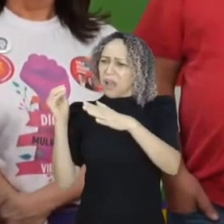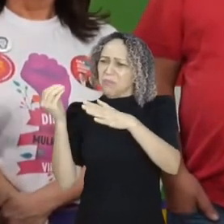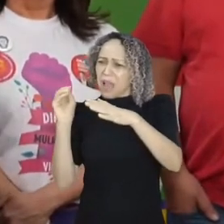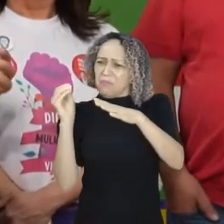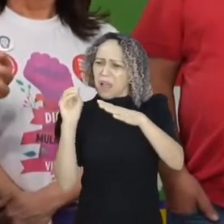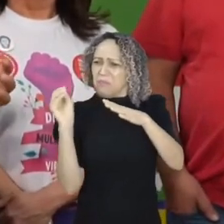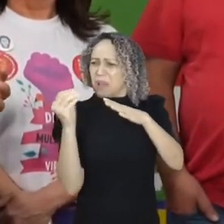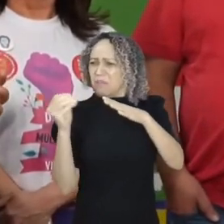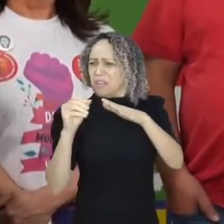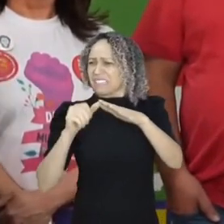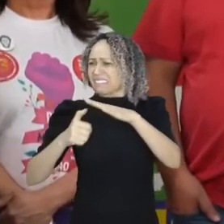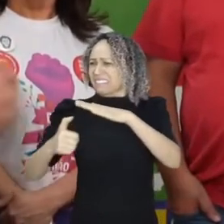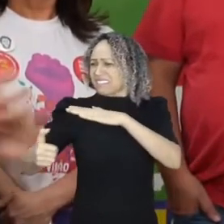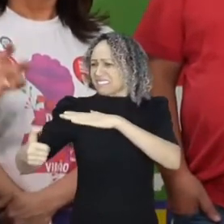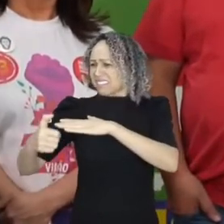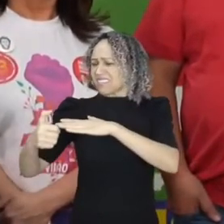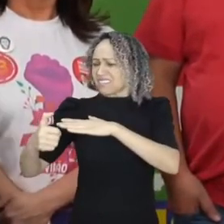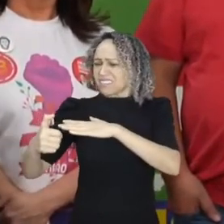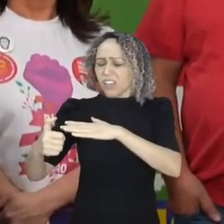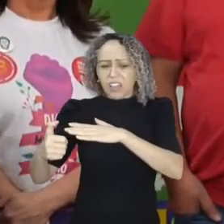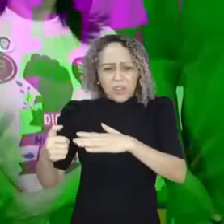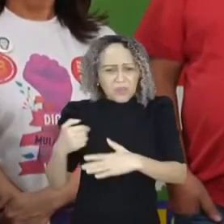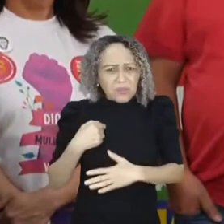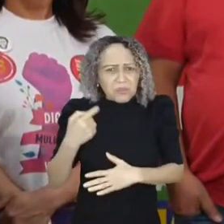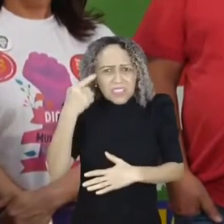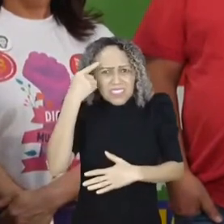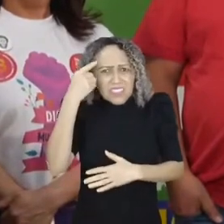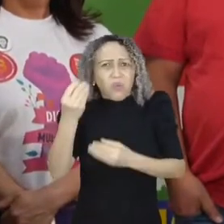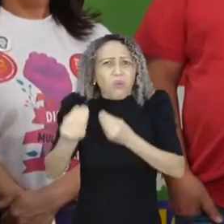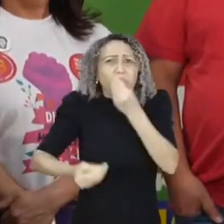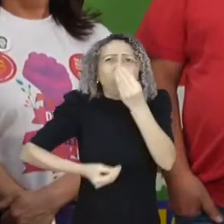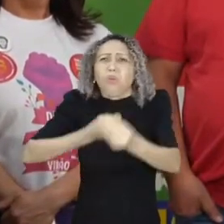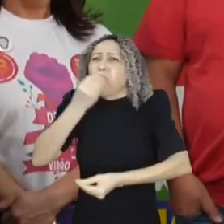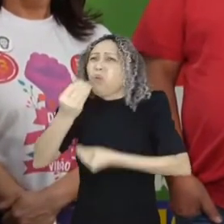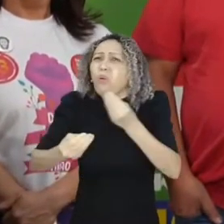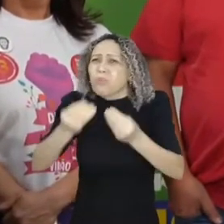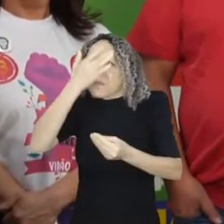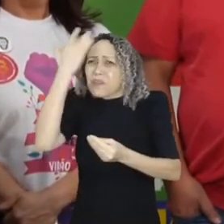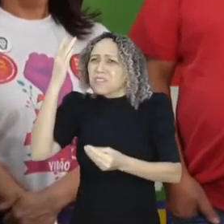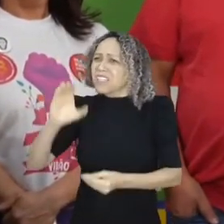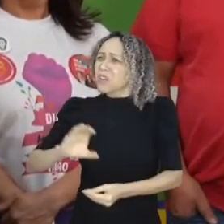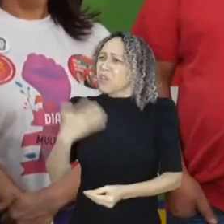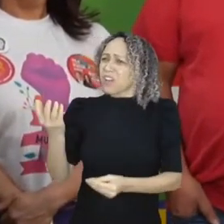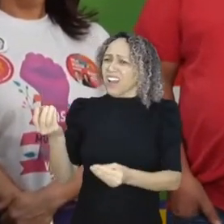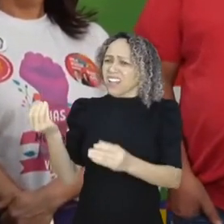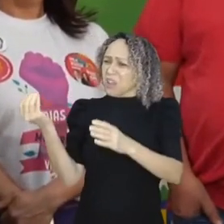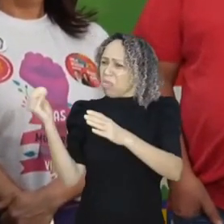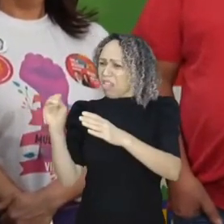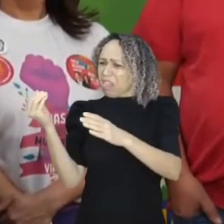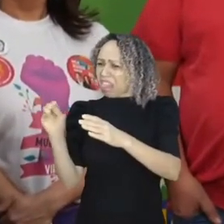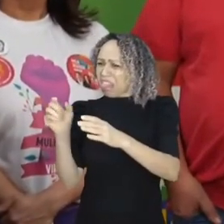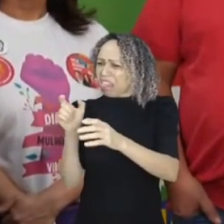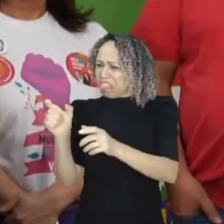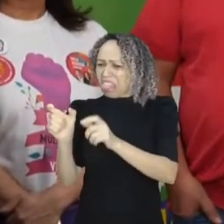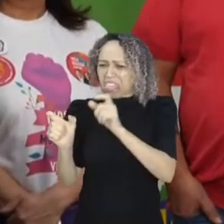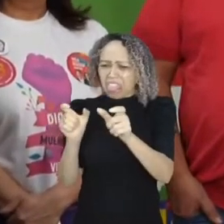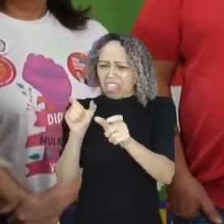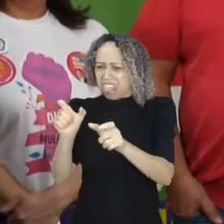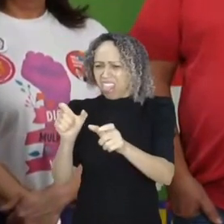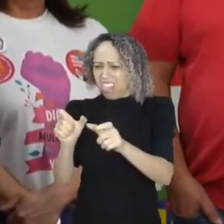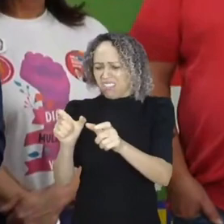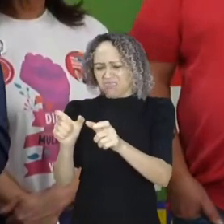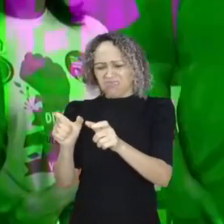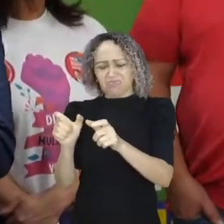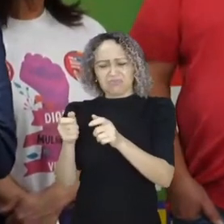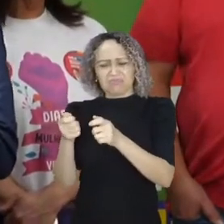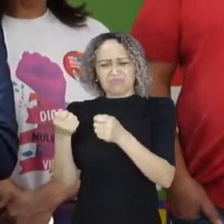ter coragem de colocar uma sandice daquela na internet. Mas é assim que ele e a família dele vivem. Ele vive disso. Então